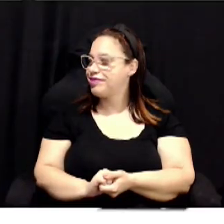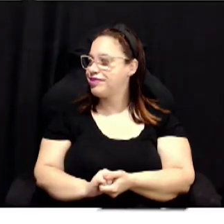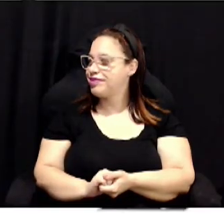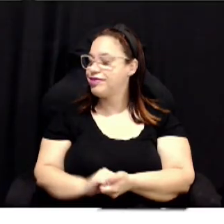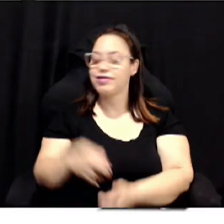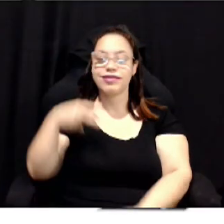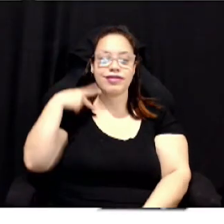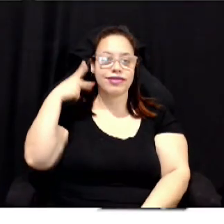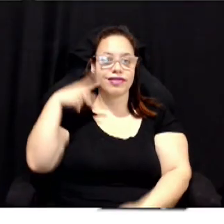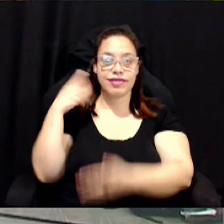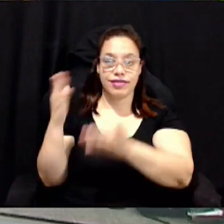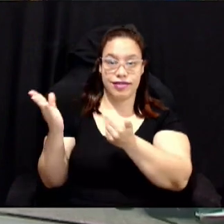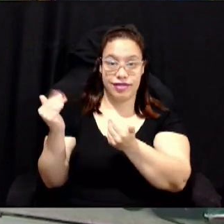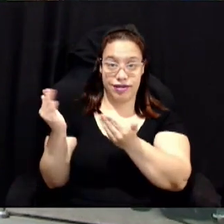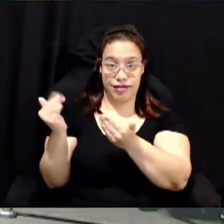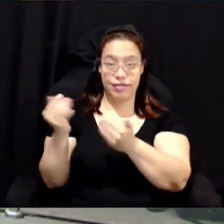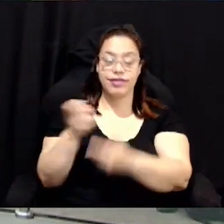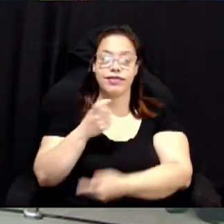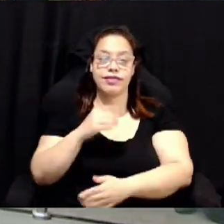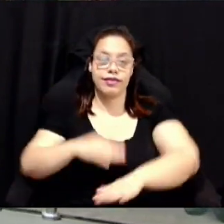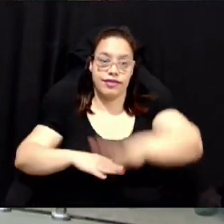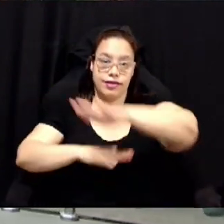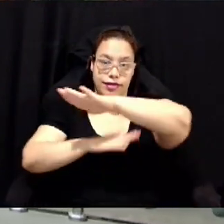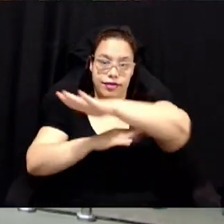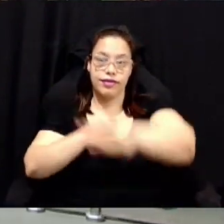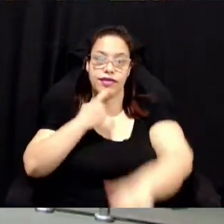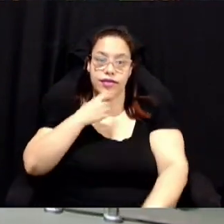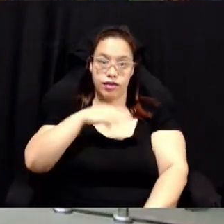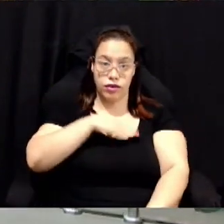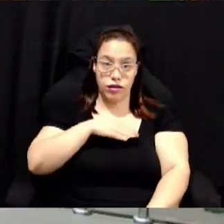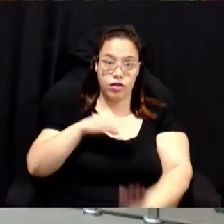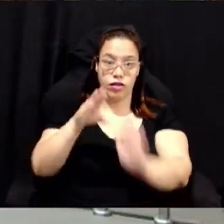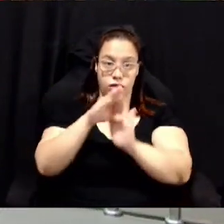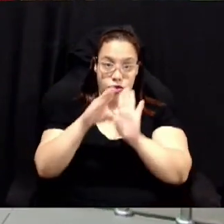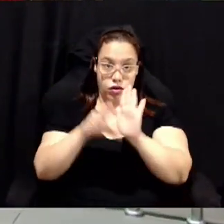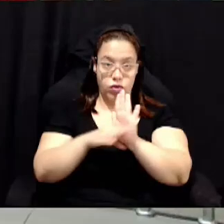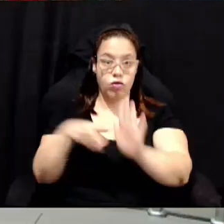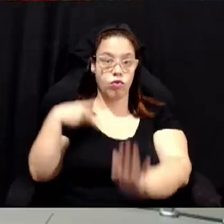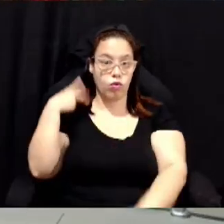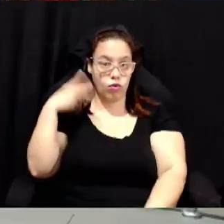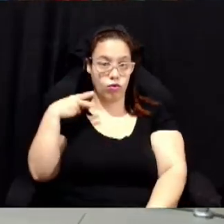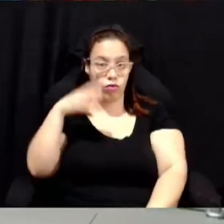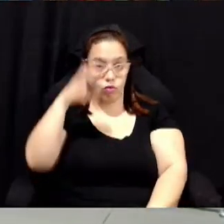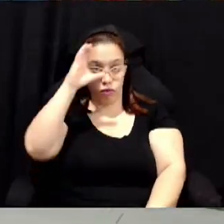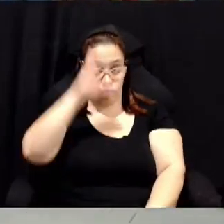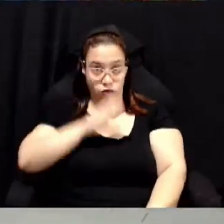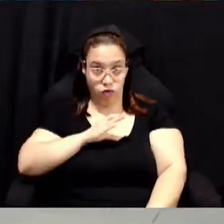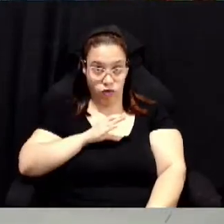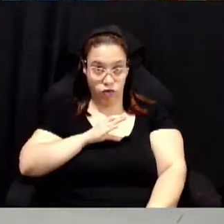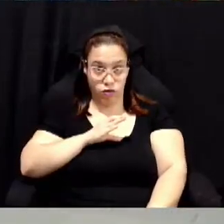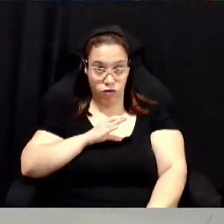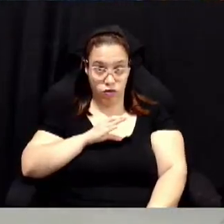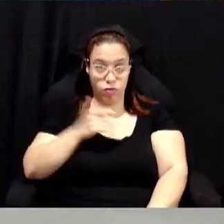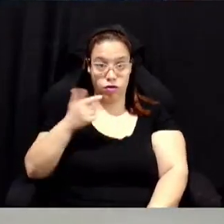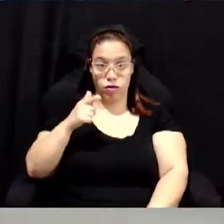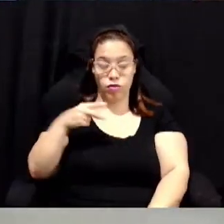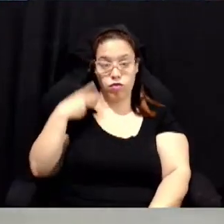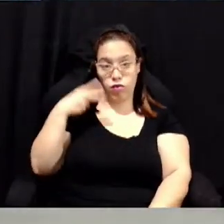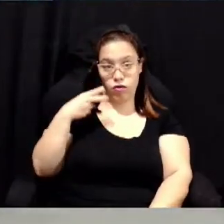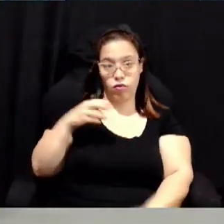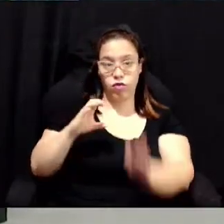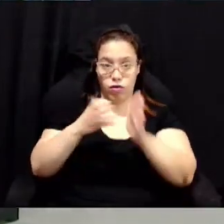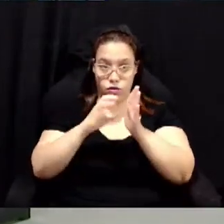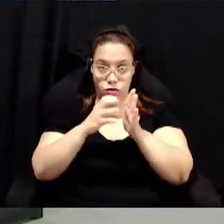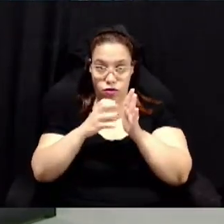Jovem da Câmara de Campinas é um programa de formação política cidadã, sem viés político-partidário, que aproxima